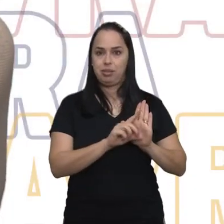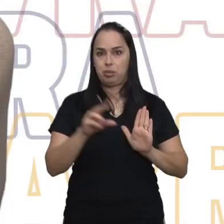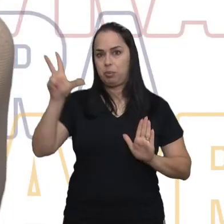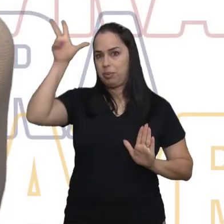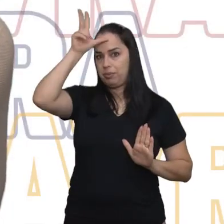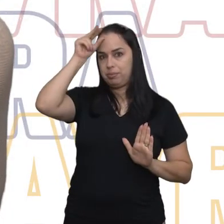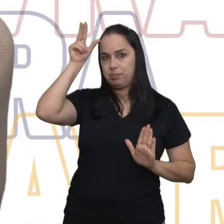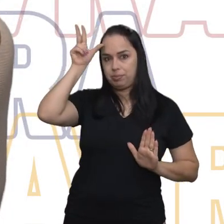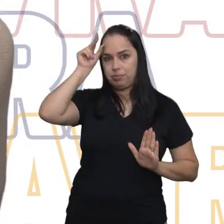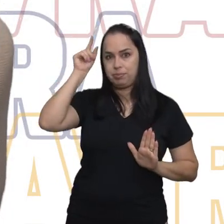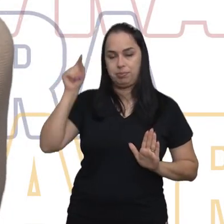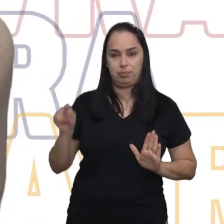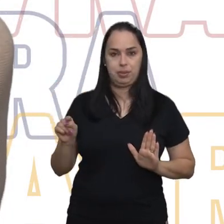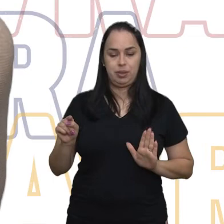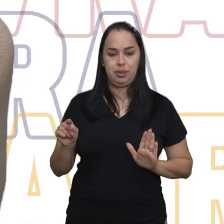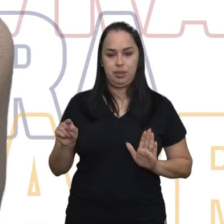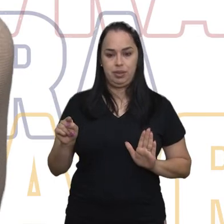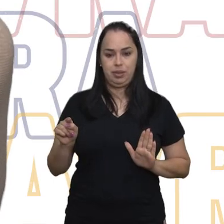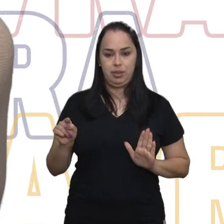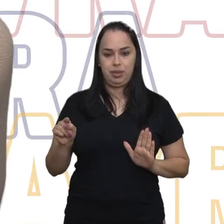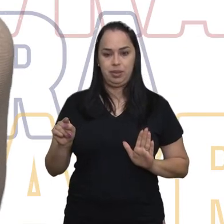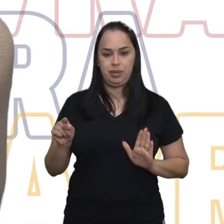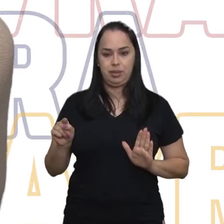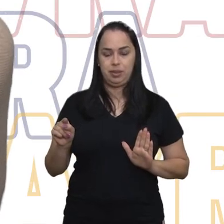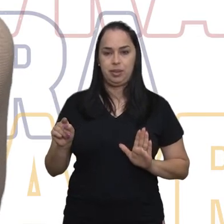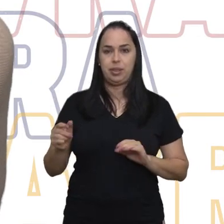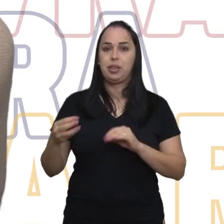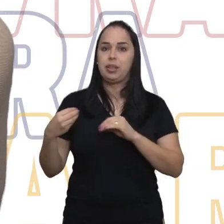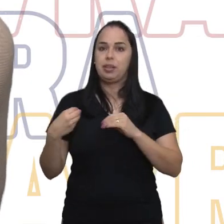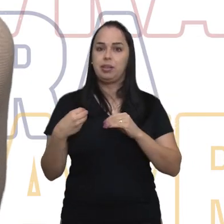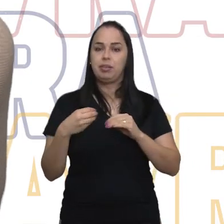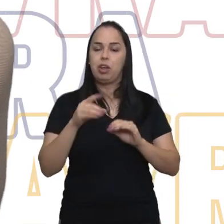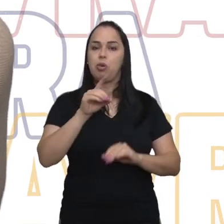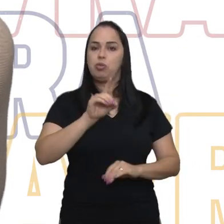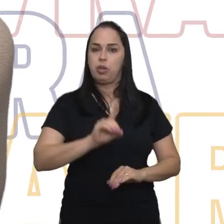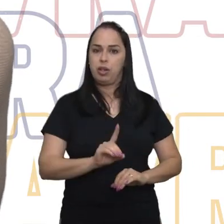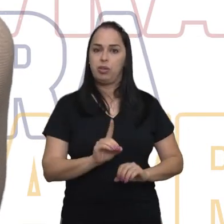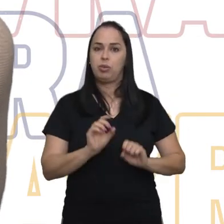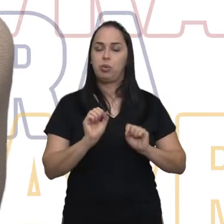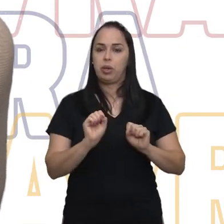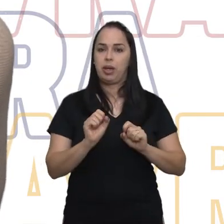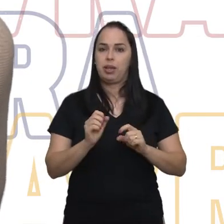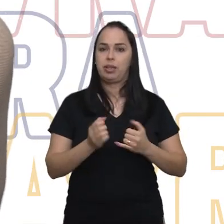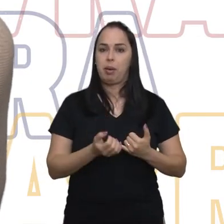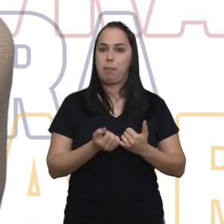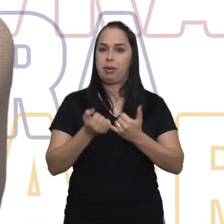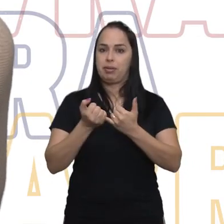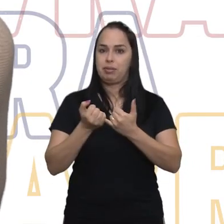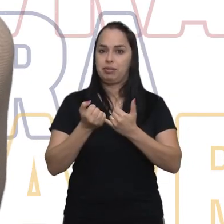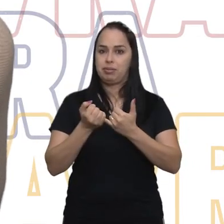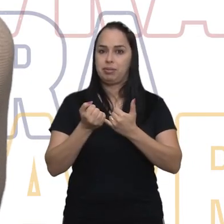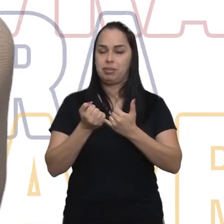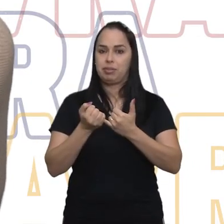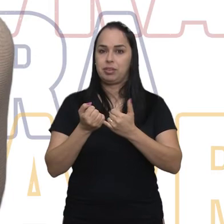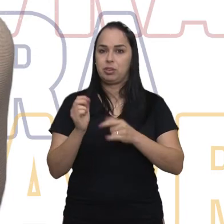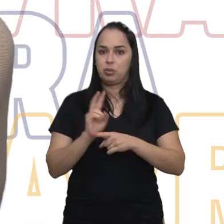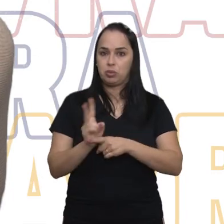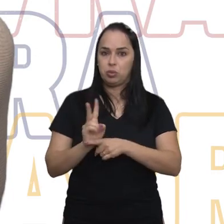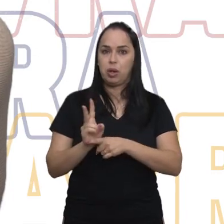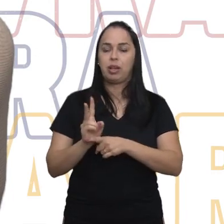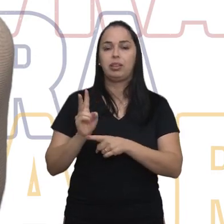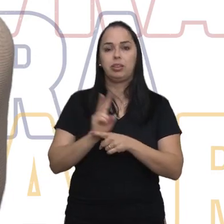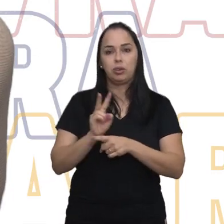que deu a ele o direito mesmo de ser um patrimônio preservado, né? Um